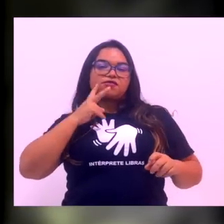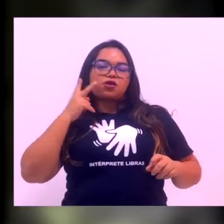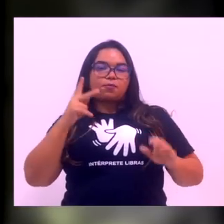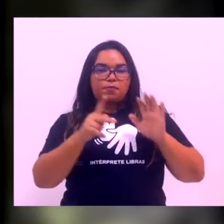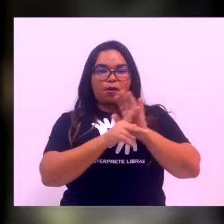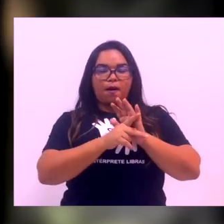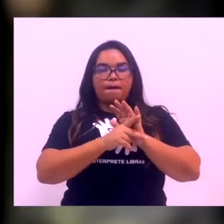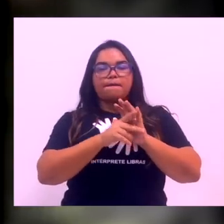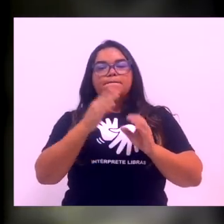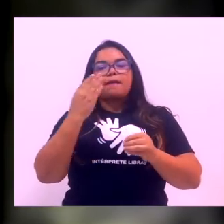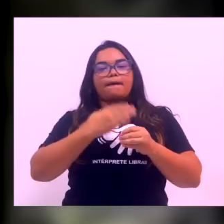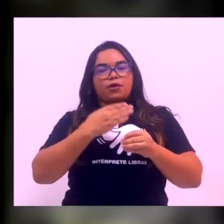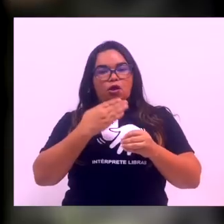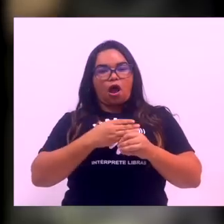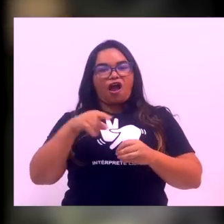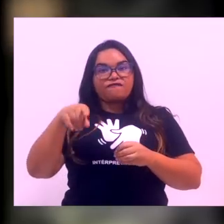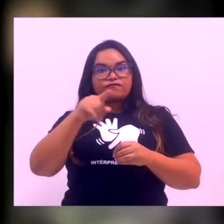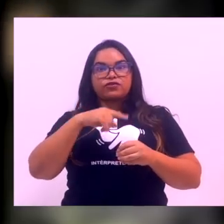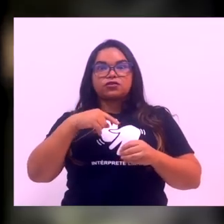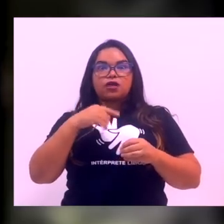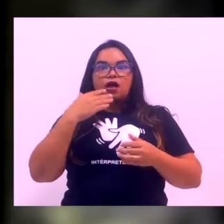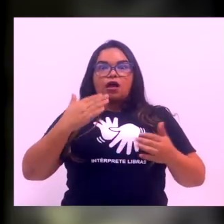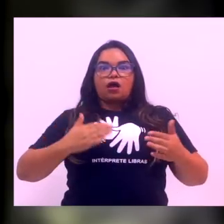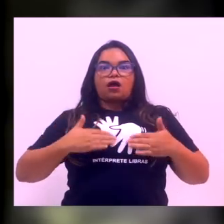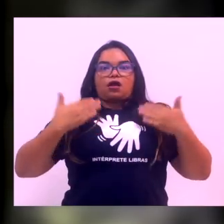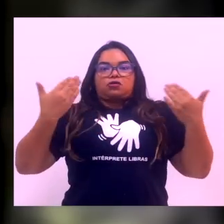Eu tenho uma palestra chamada O Vinho de